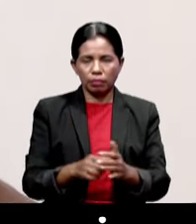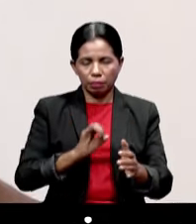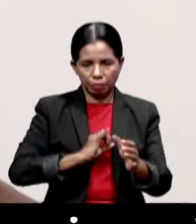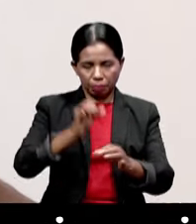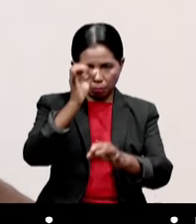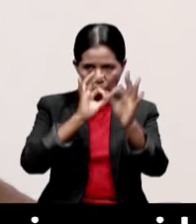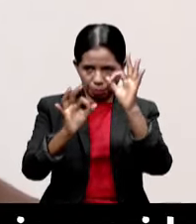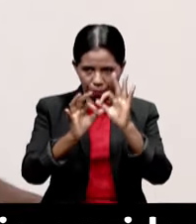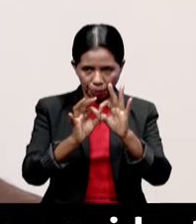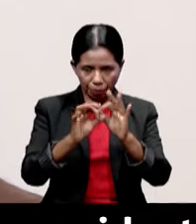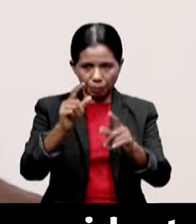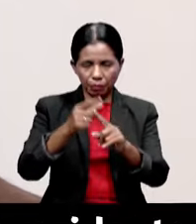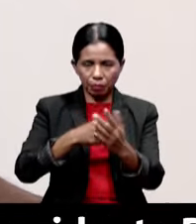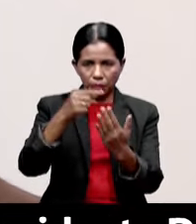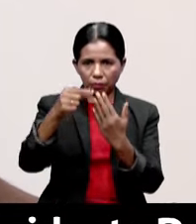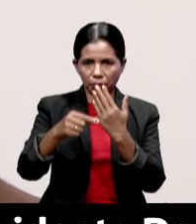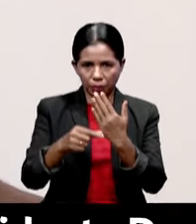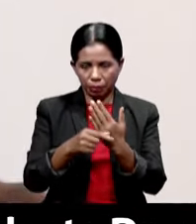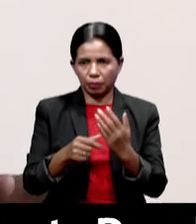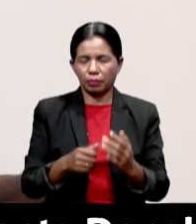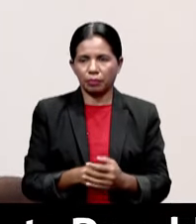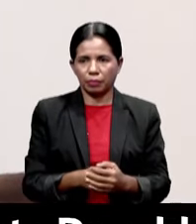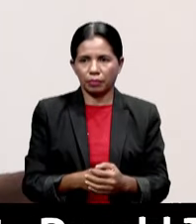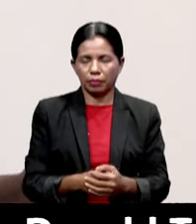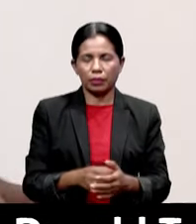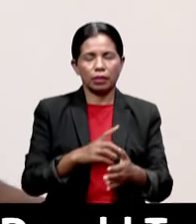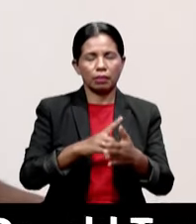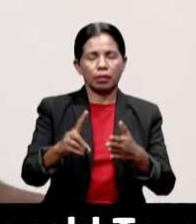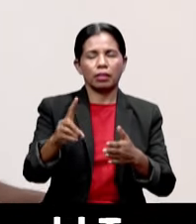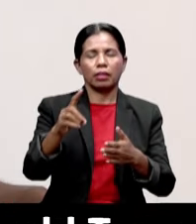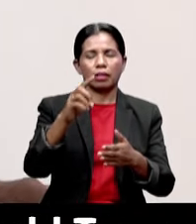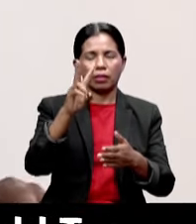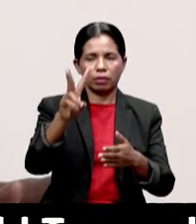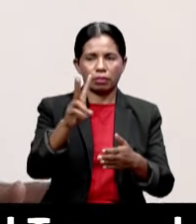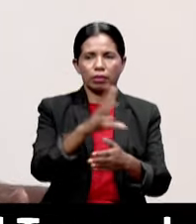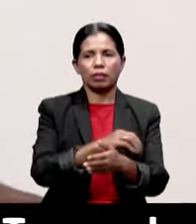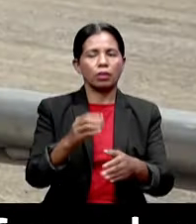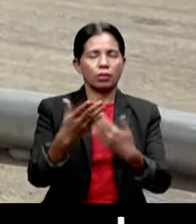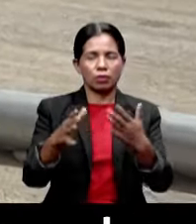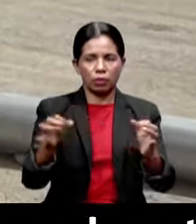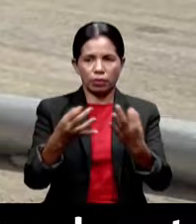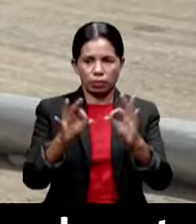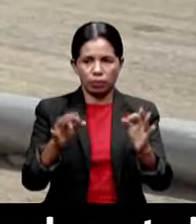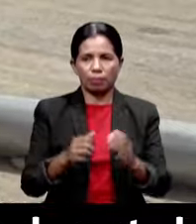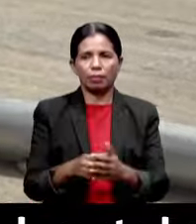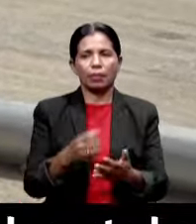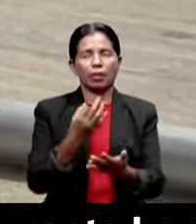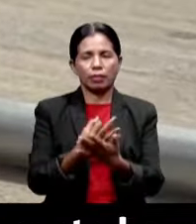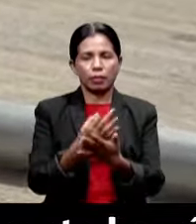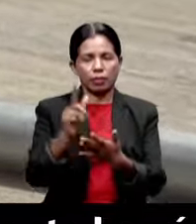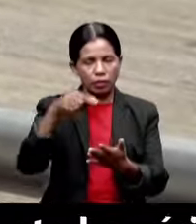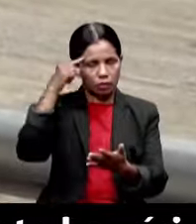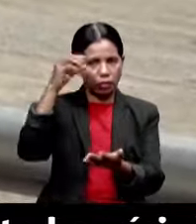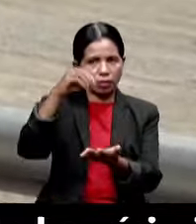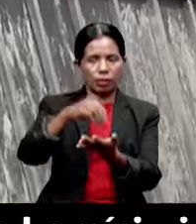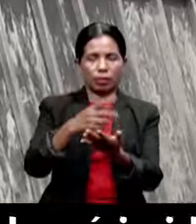cata e agosto se nilaram, semana, segunda semana e agosto se nilaram, né, tudo concluído. Orçamento neve ma governo aloca